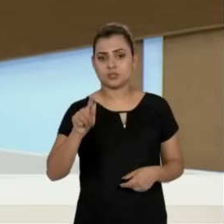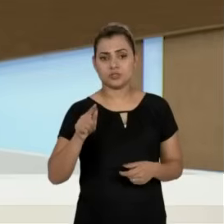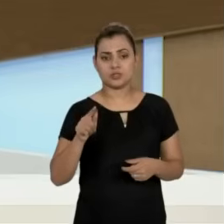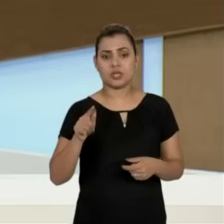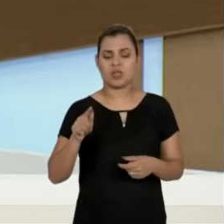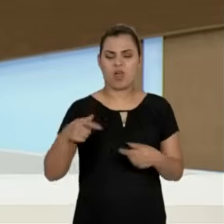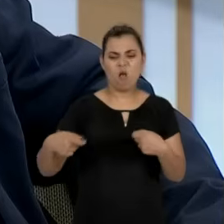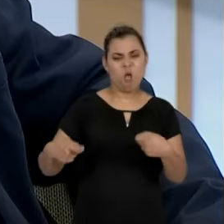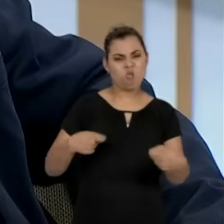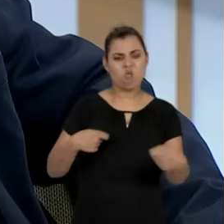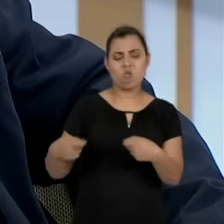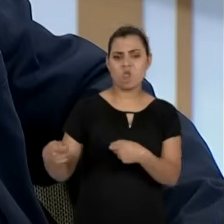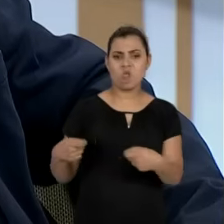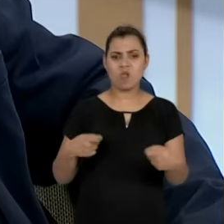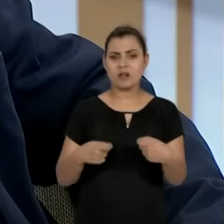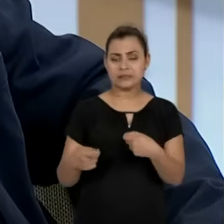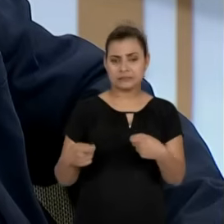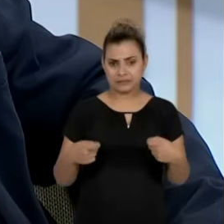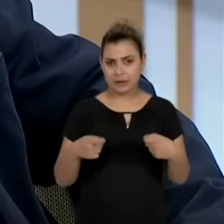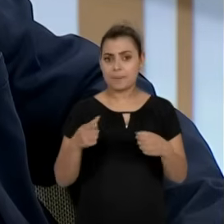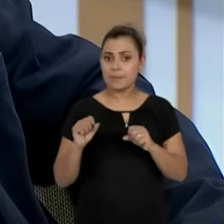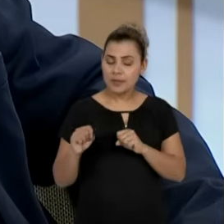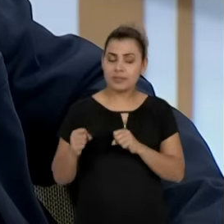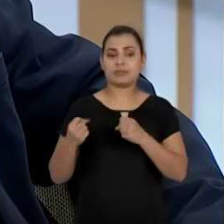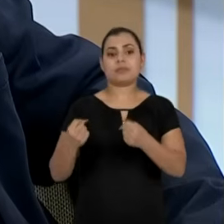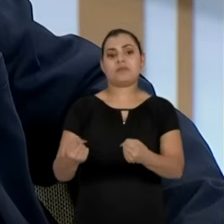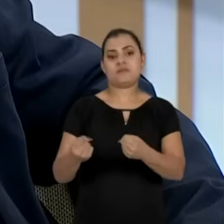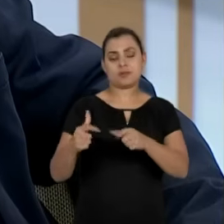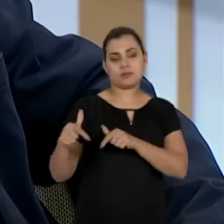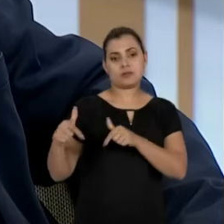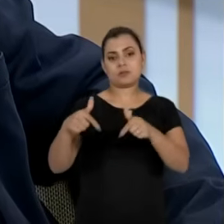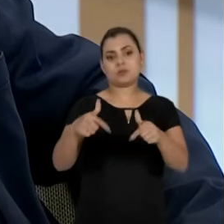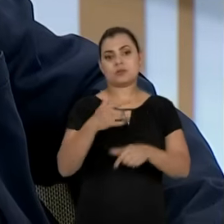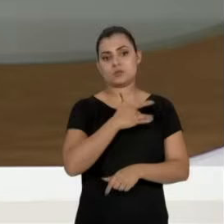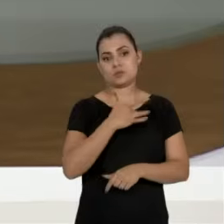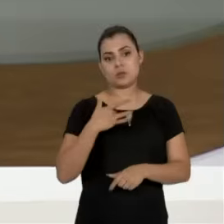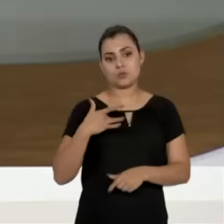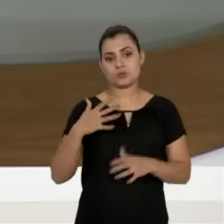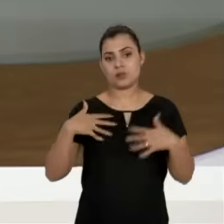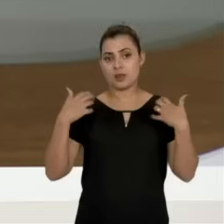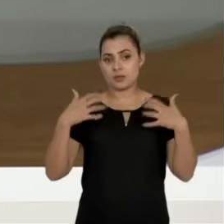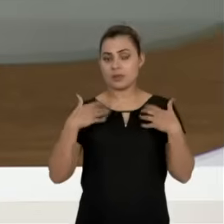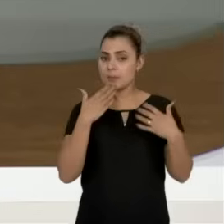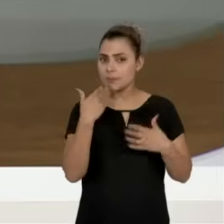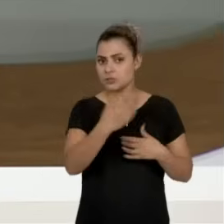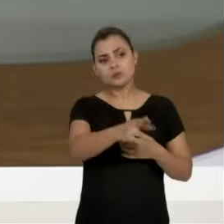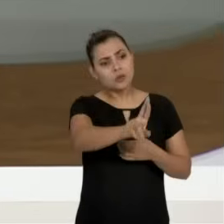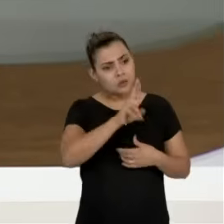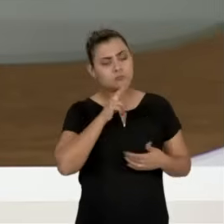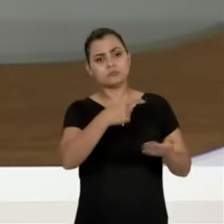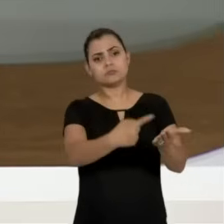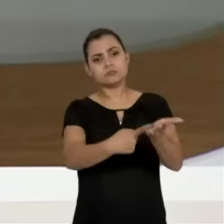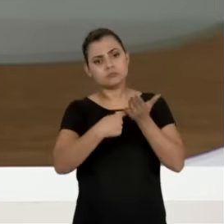ontem, ampla para defender a atuação da Saúde e Alegria e pedindo uma